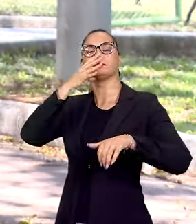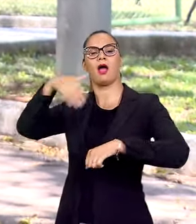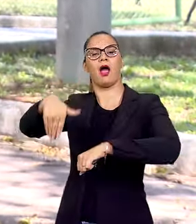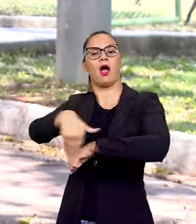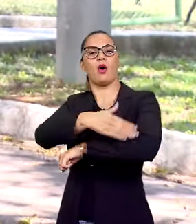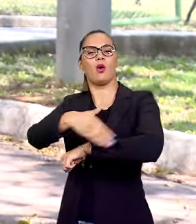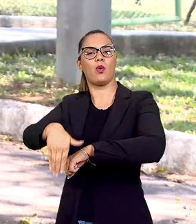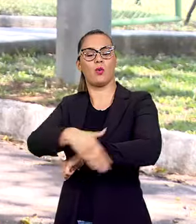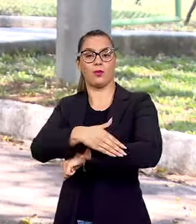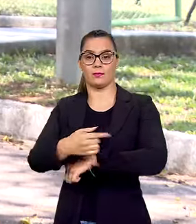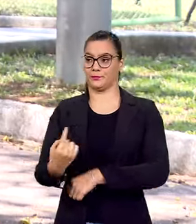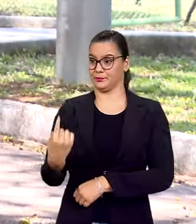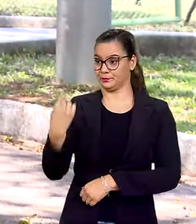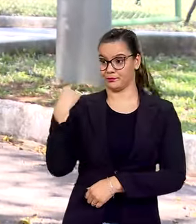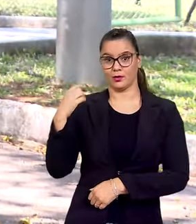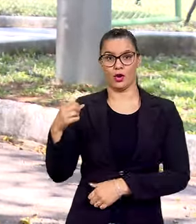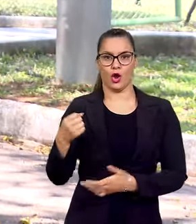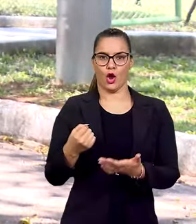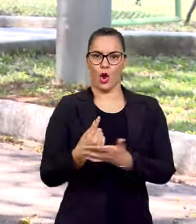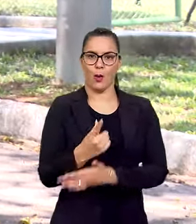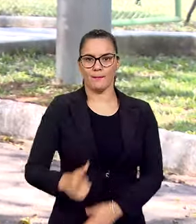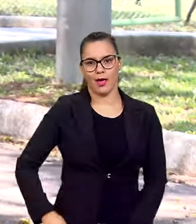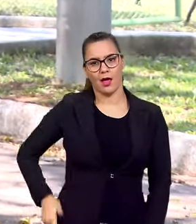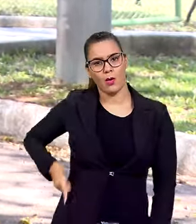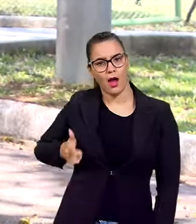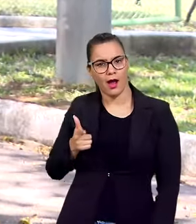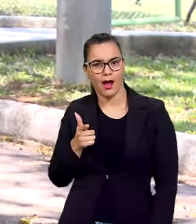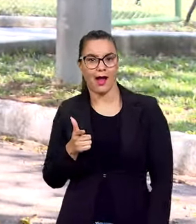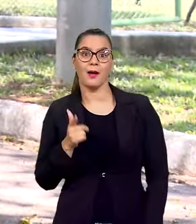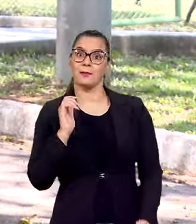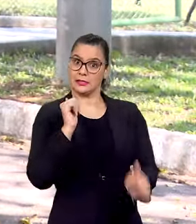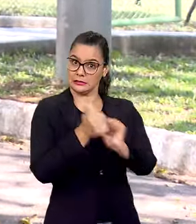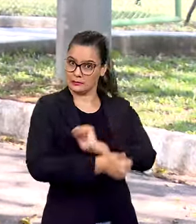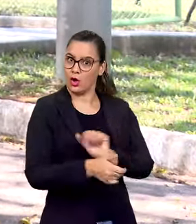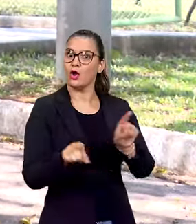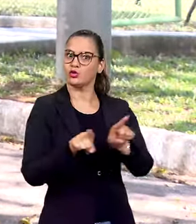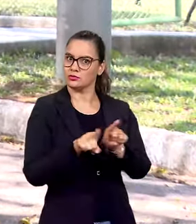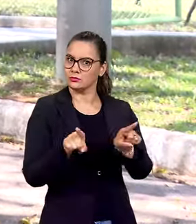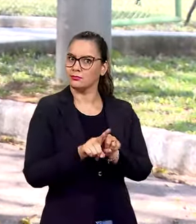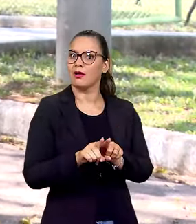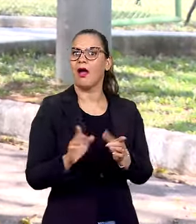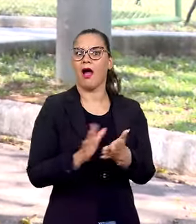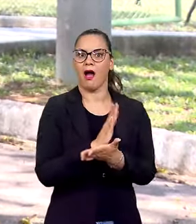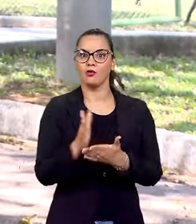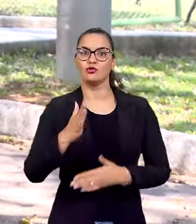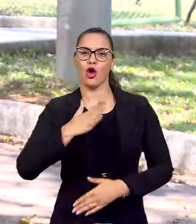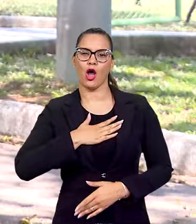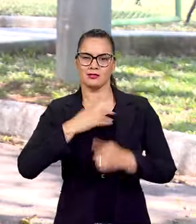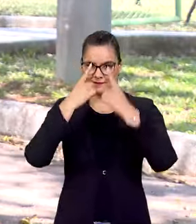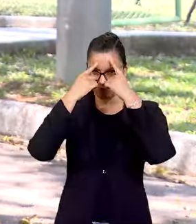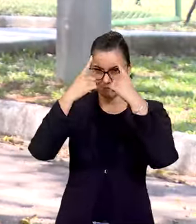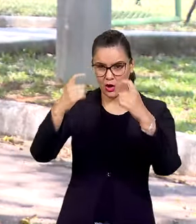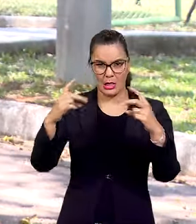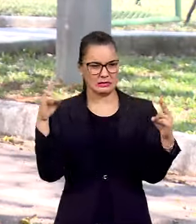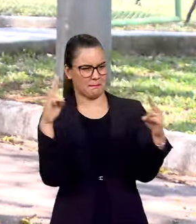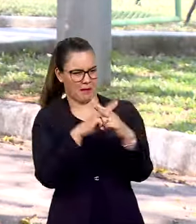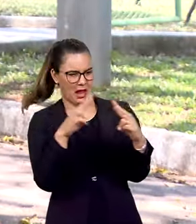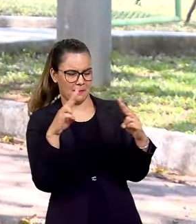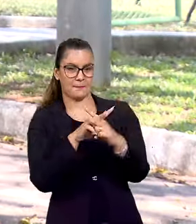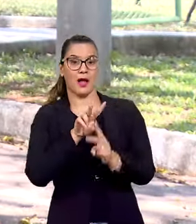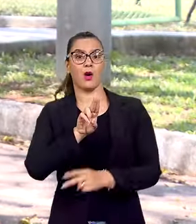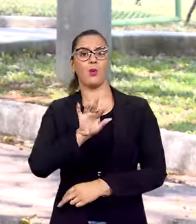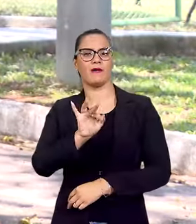que dominam as ruas. Recentemente, muitos compraram armas e até no esporte. Muitos gostam da violência,